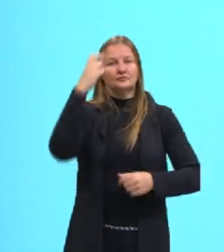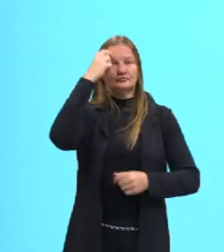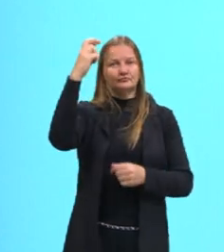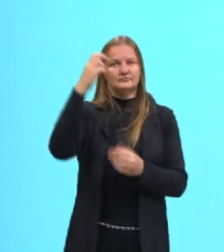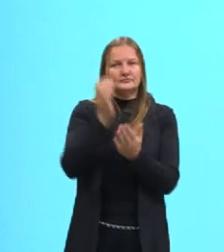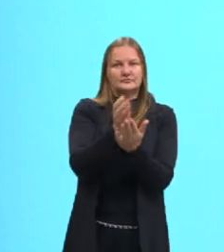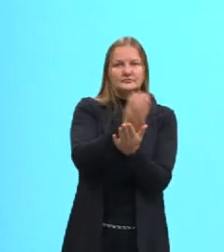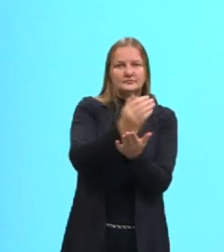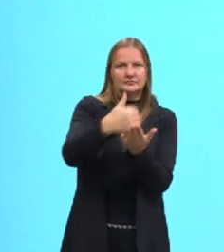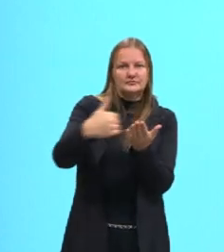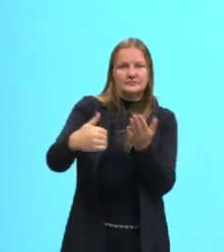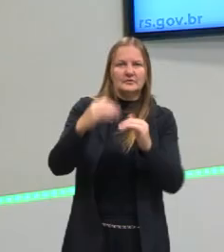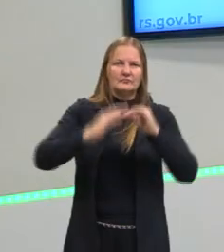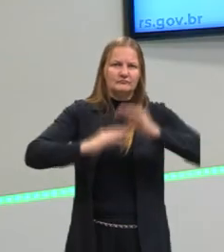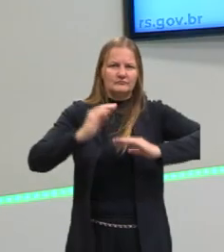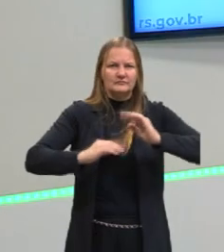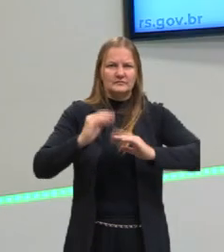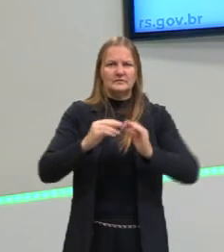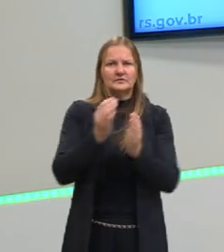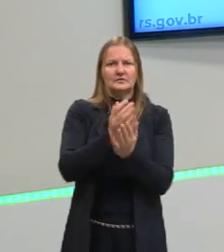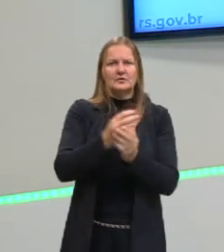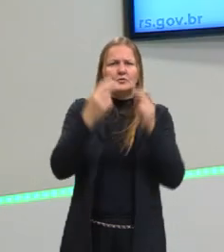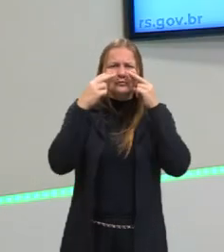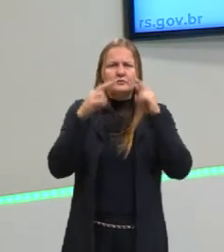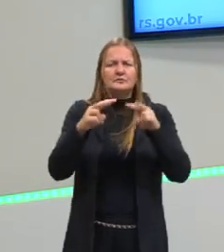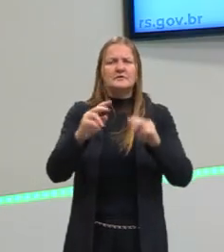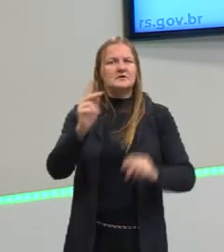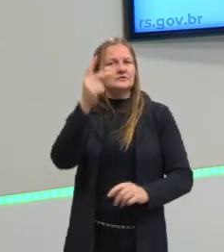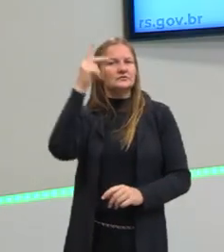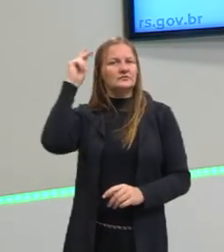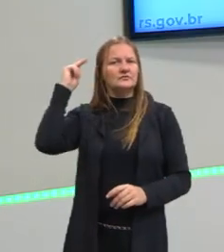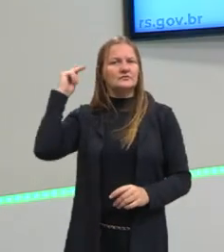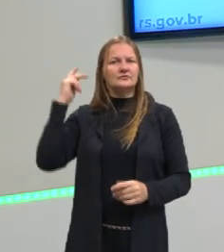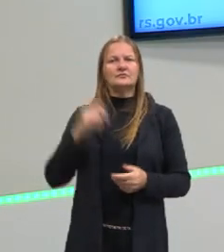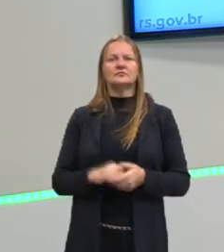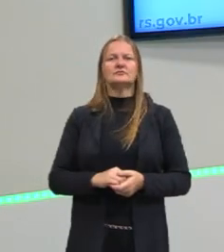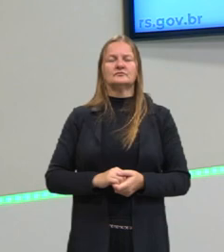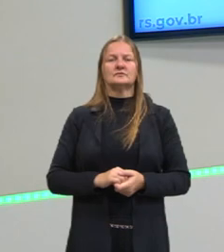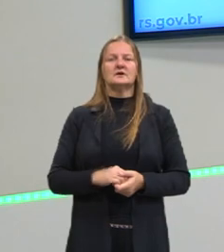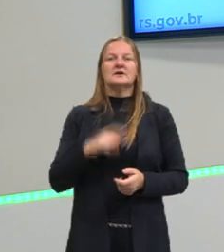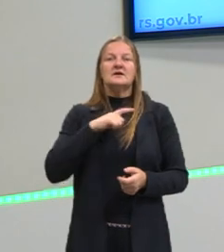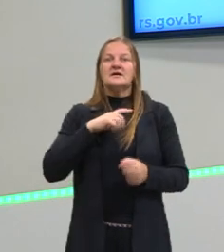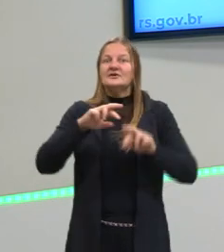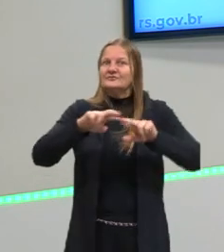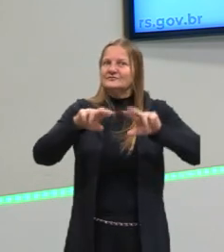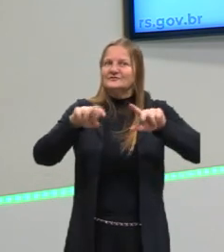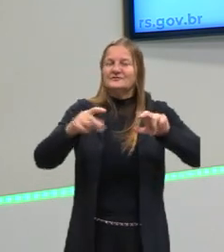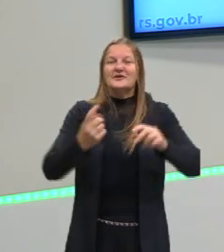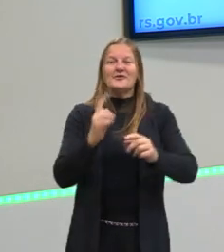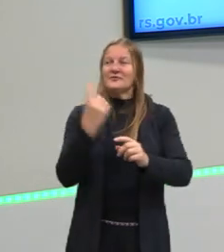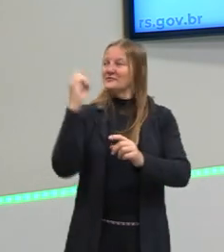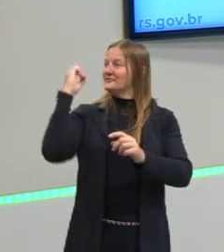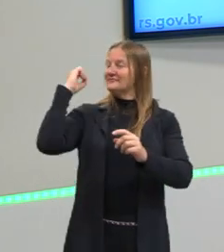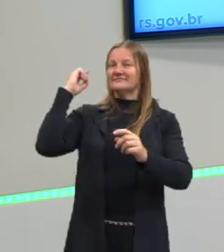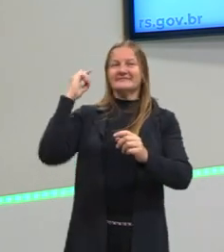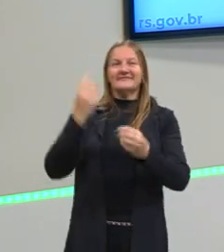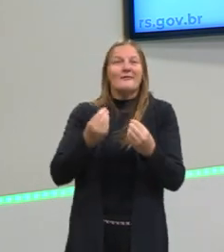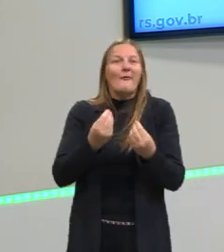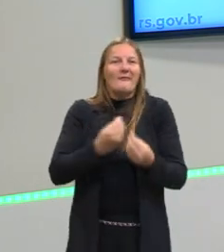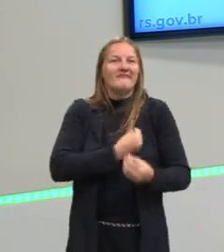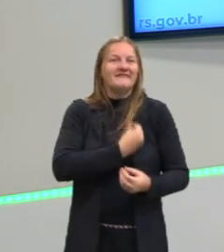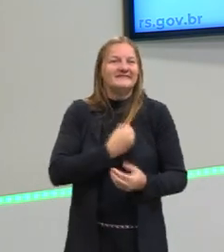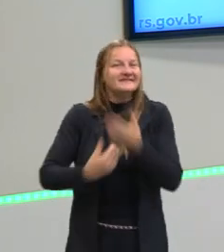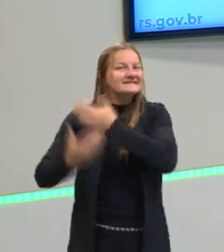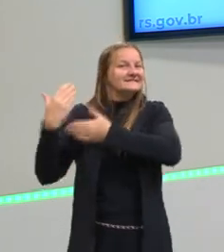para nós somos ato Nacional se olharmos a nossa história nossa somos diferente do que já fomos sem